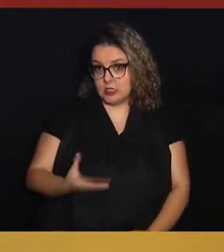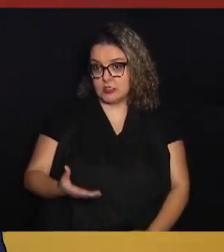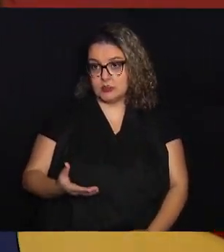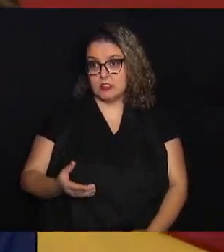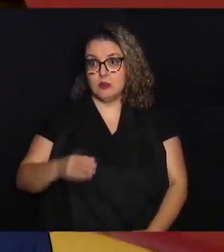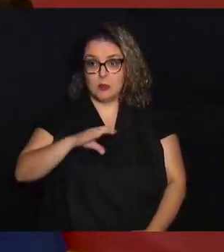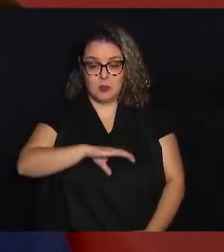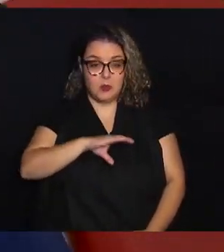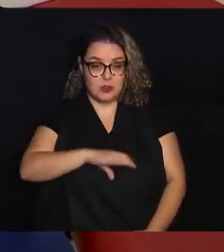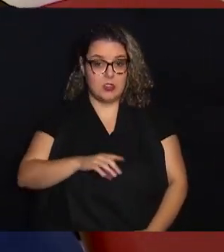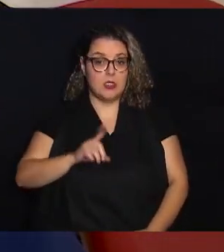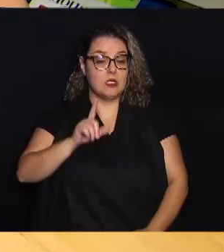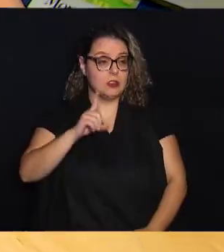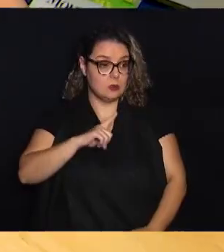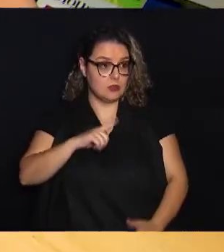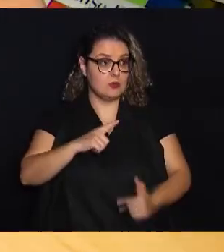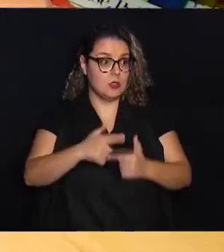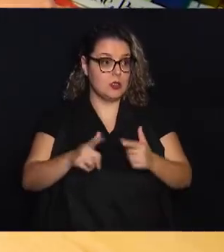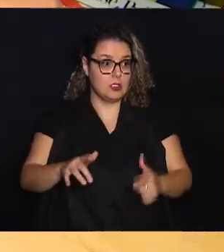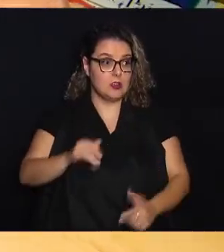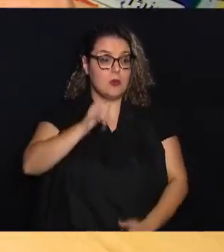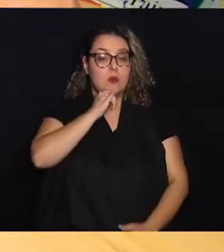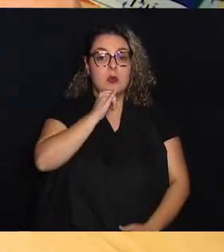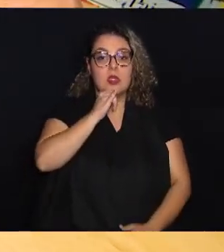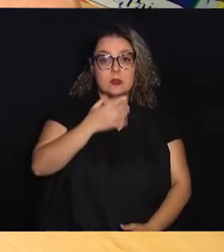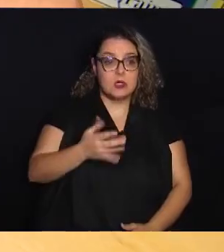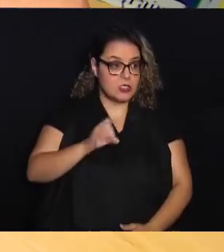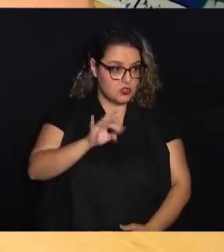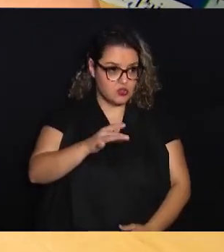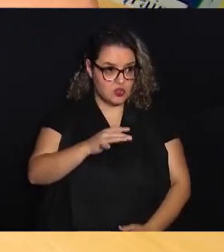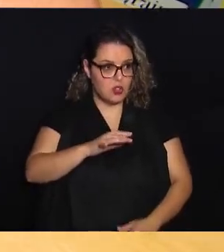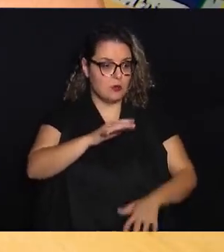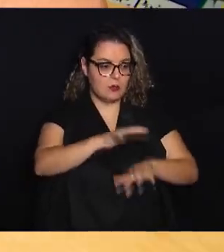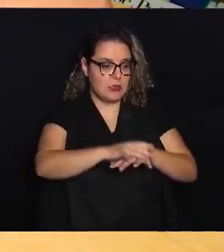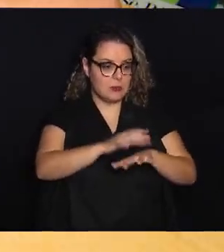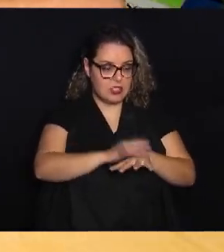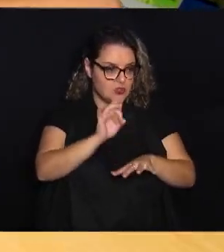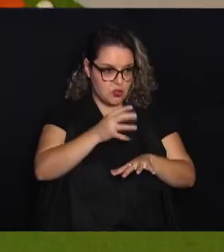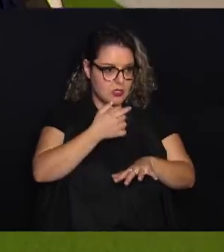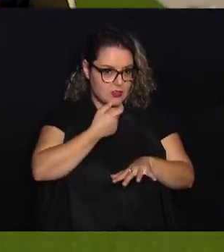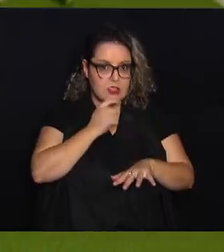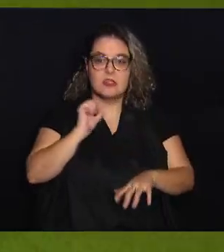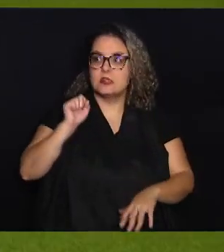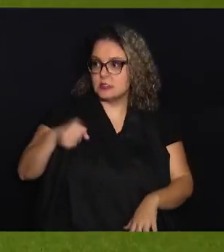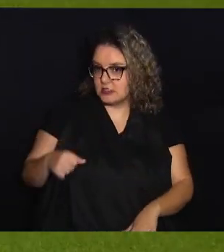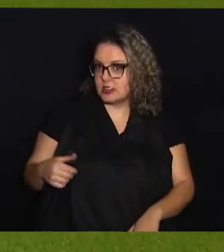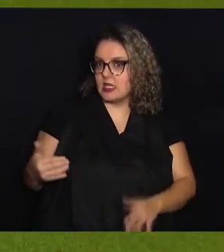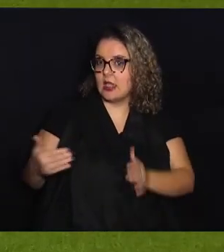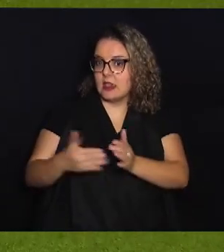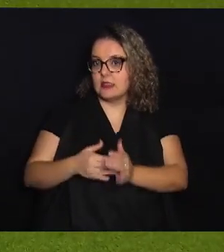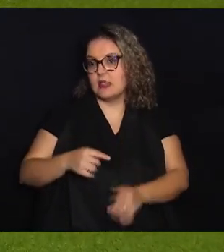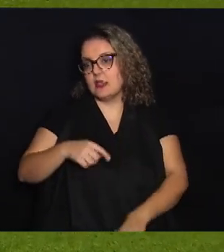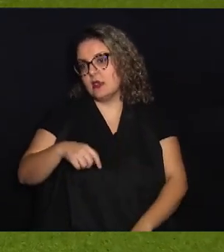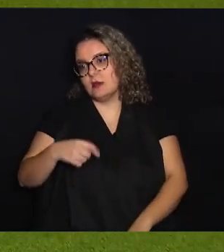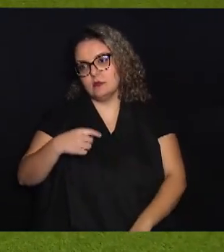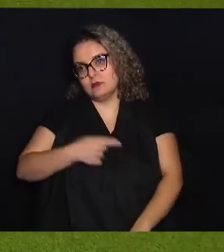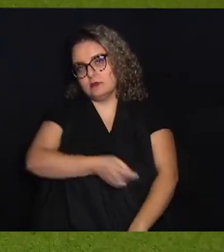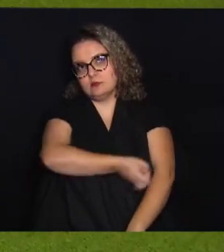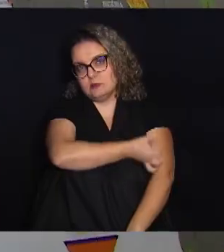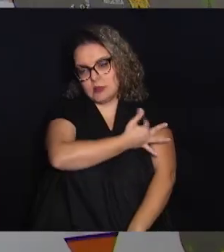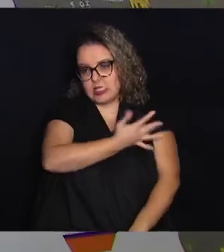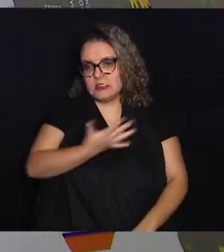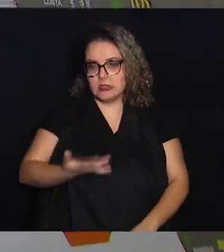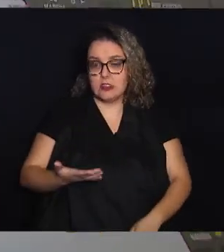uma reorganização. Há uma divisão. Então, por exemplo, matemática é só inglês? Só inglês até um determinado ano. O que é importante?